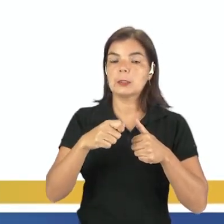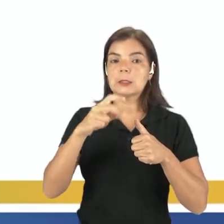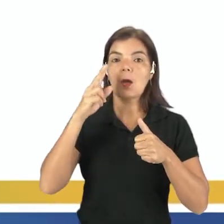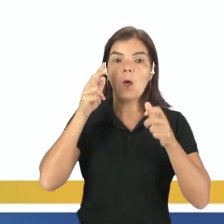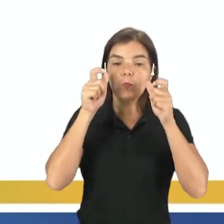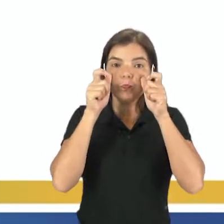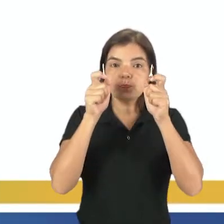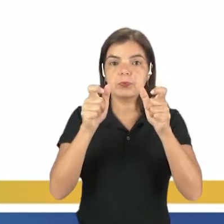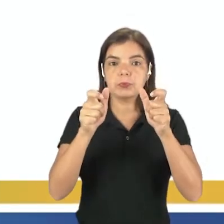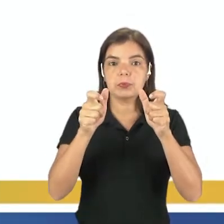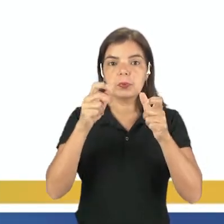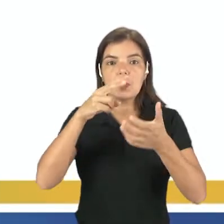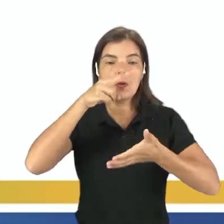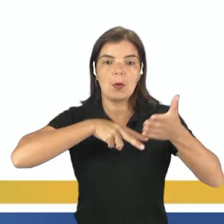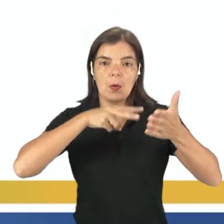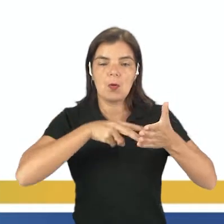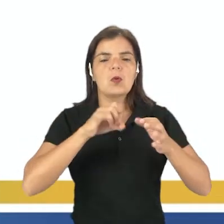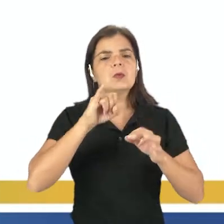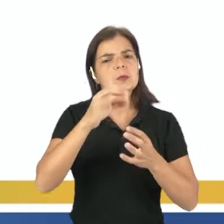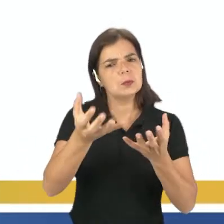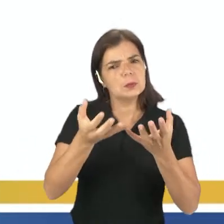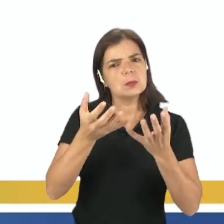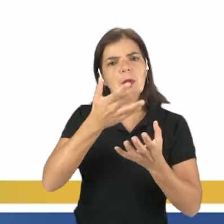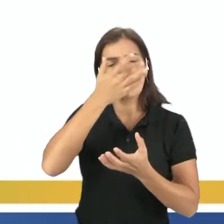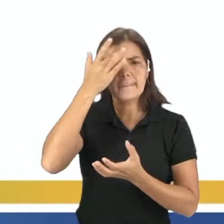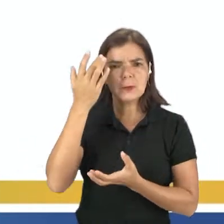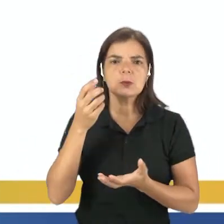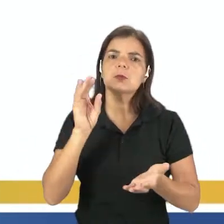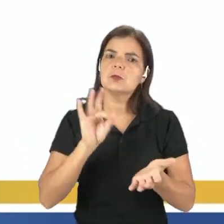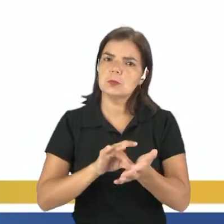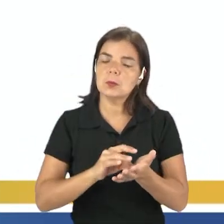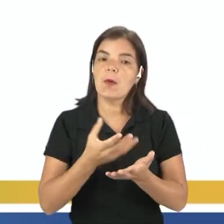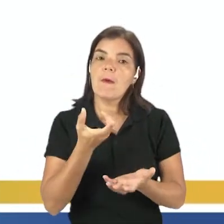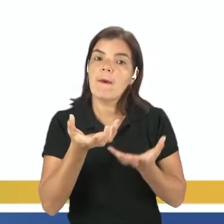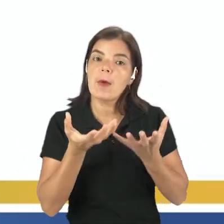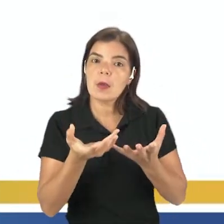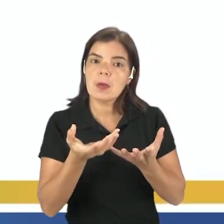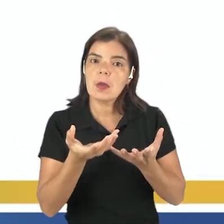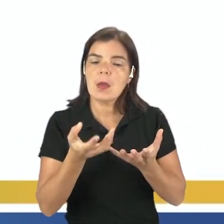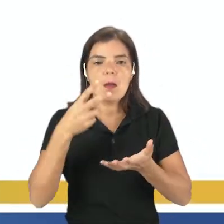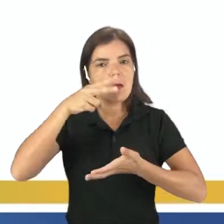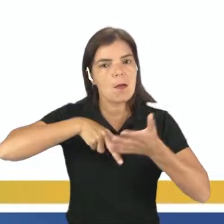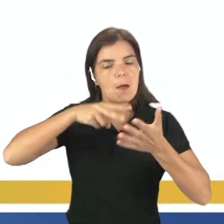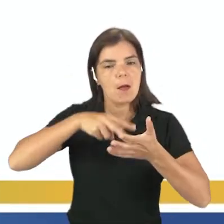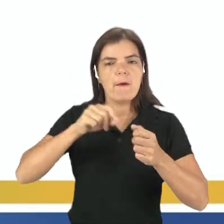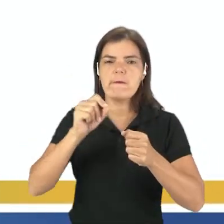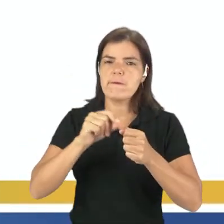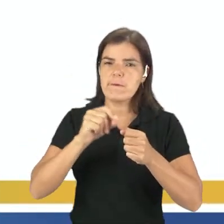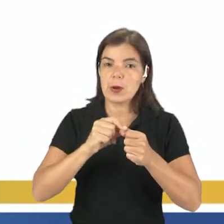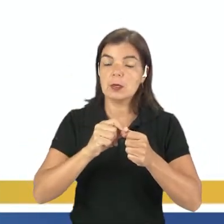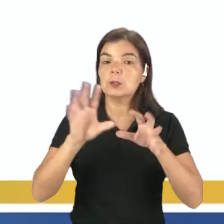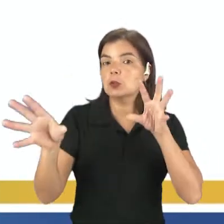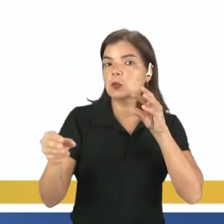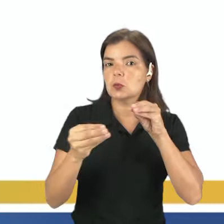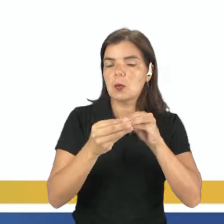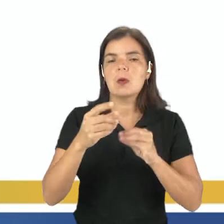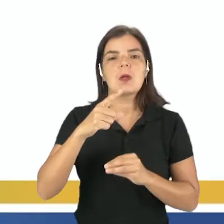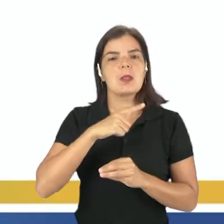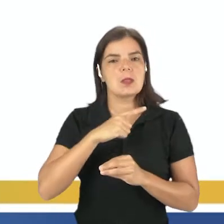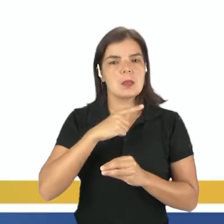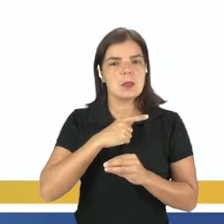Se você quer que as pessoas leiam o livro e se interessem por ele, prenda-os. Façam com que sua sinopse